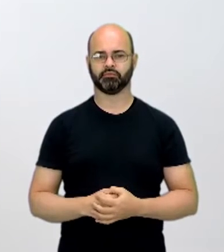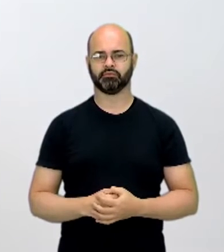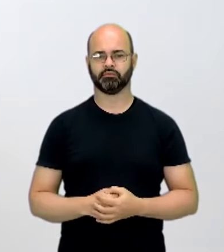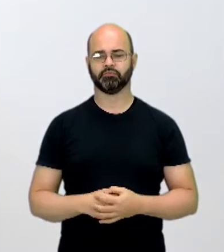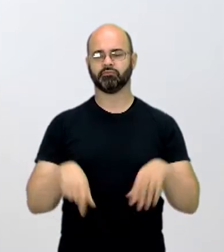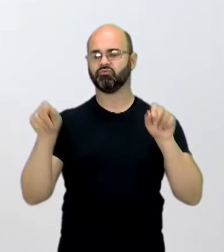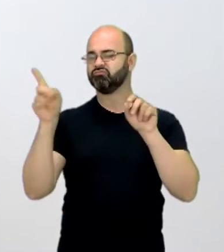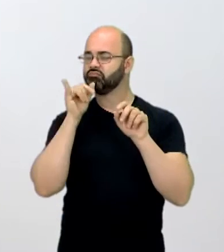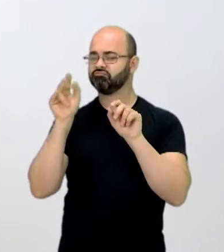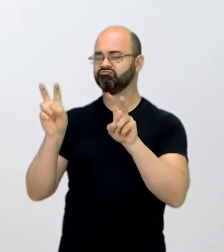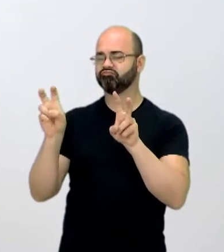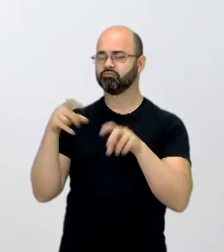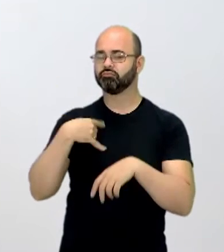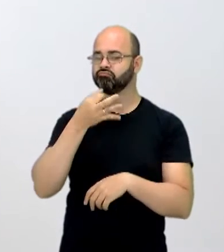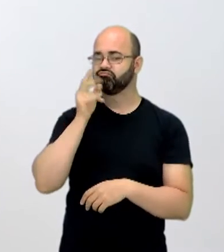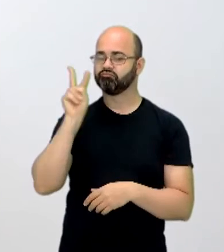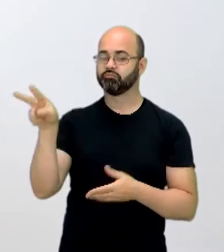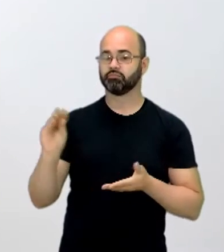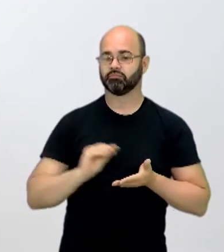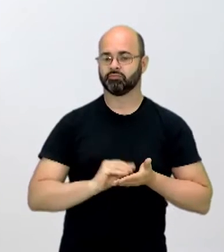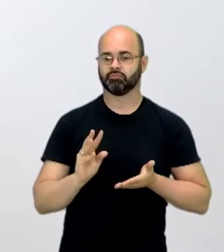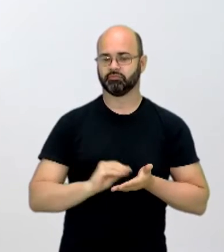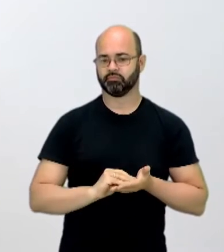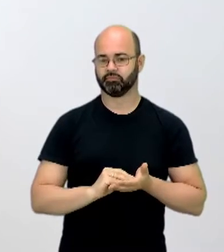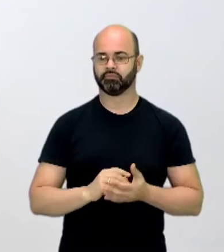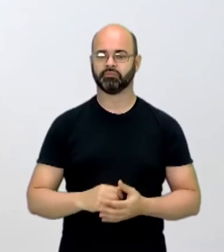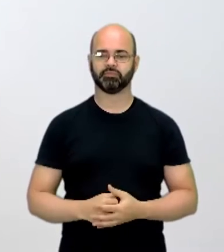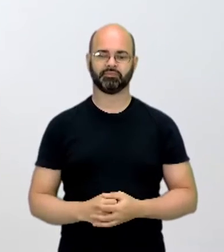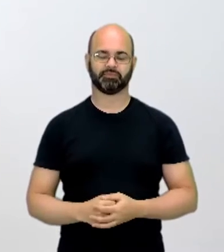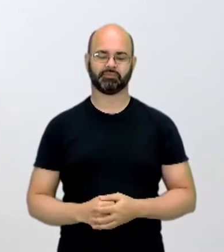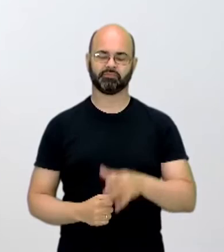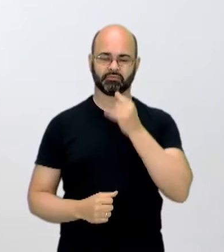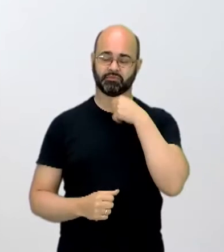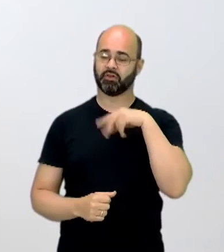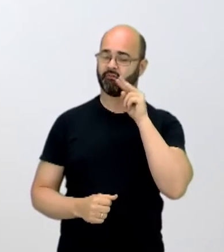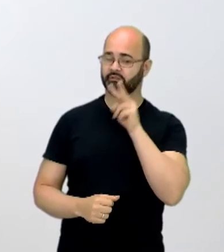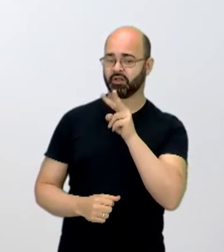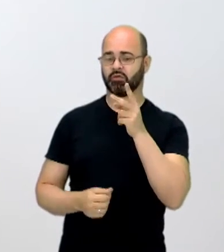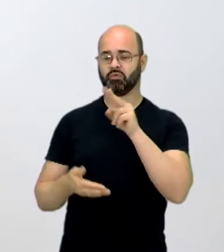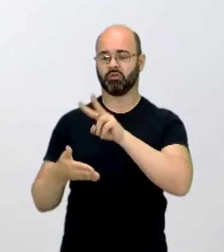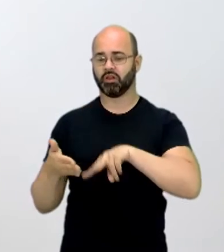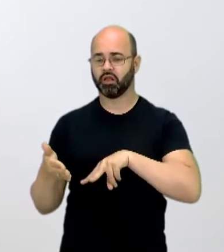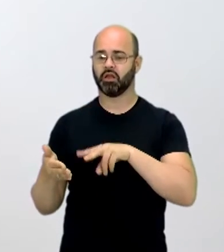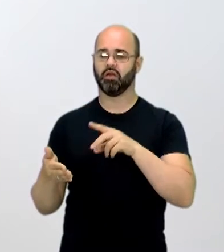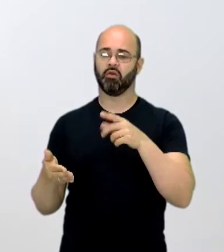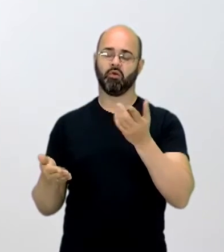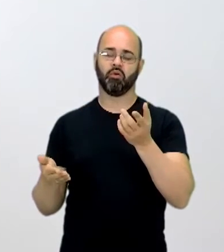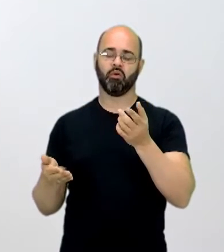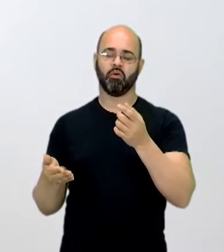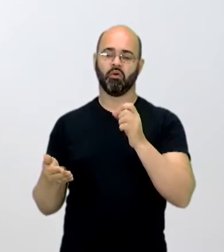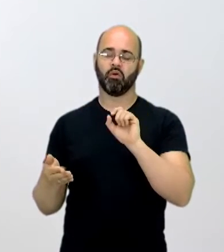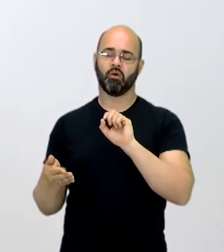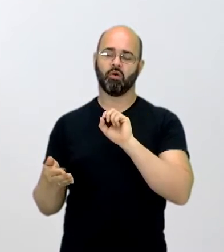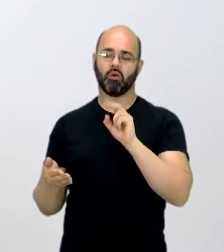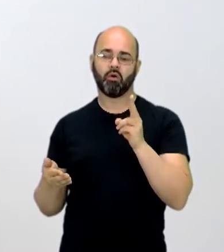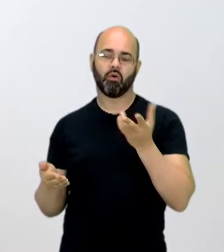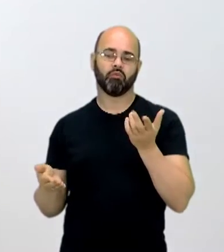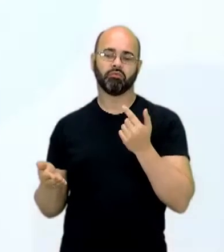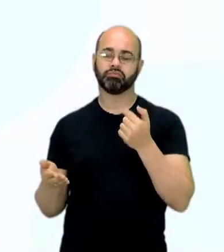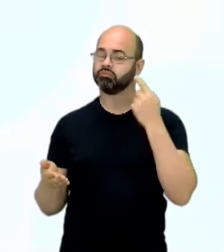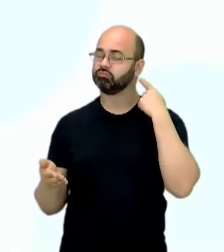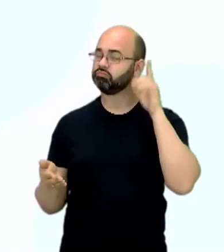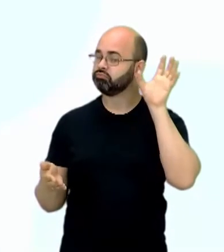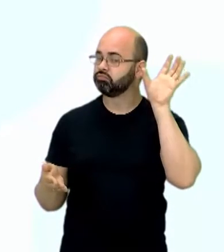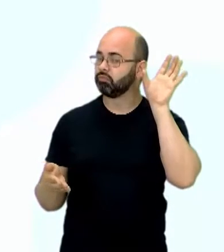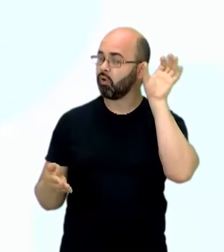vista sobre um assunto. Okay? Algo que a gente viu, leu ou ouviu e a gente expressou no nosso ponto de vista. Well, for